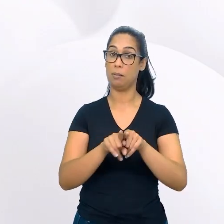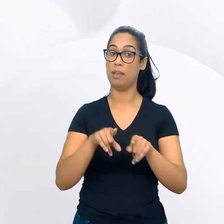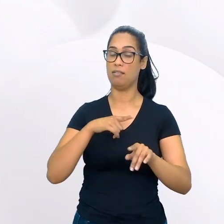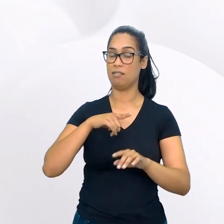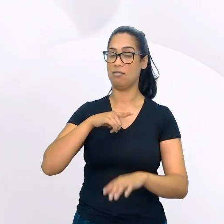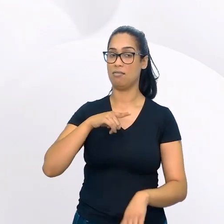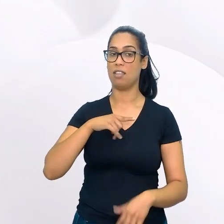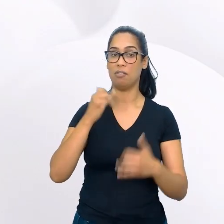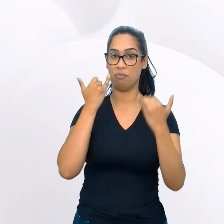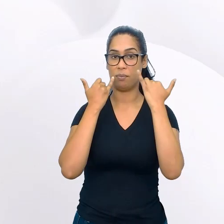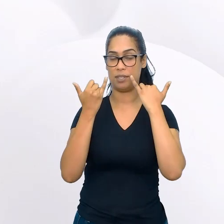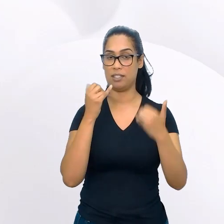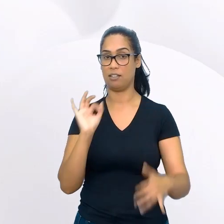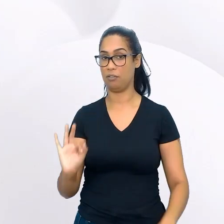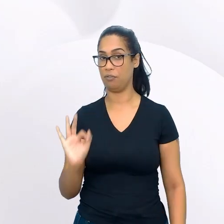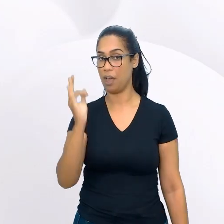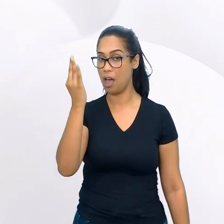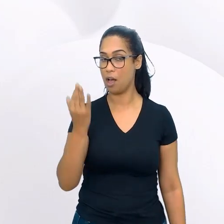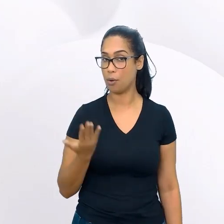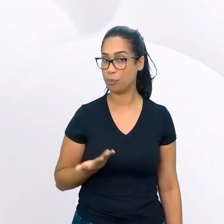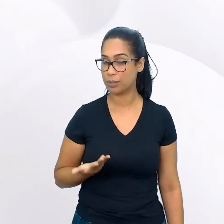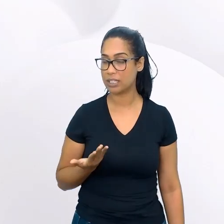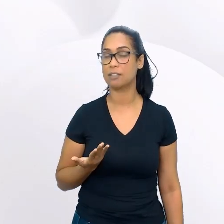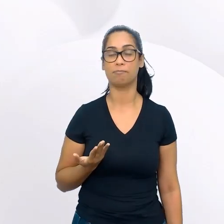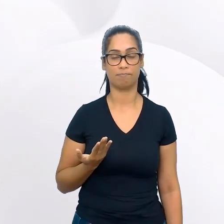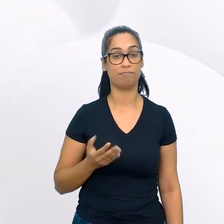News na possibilidade